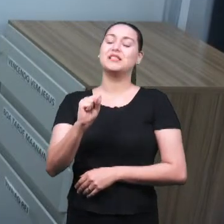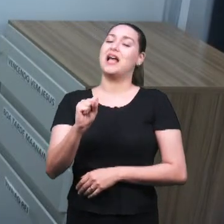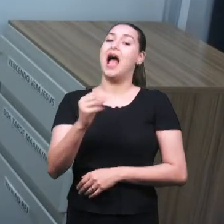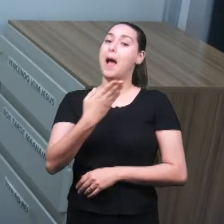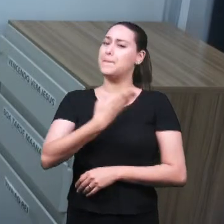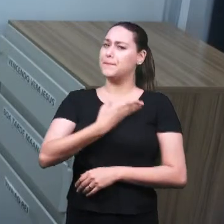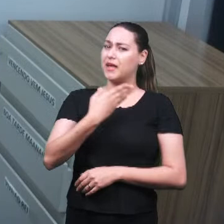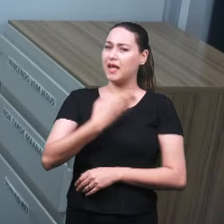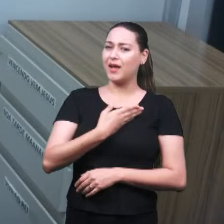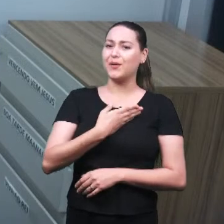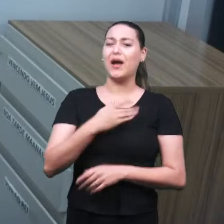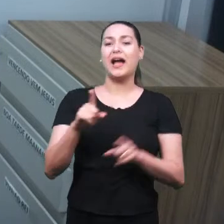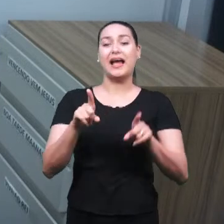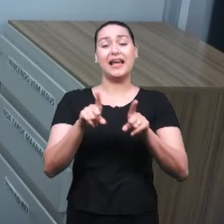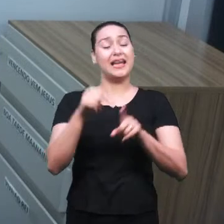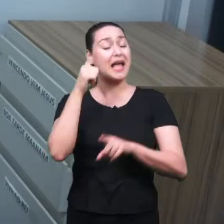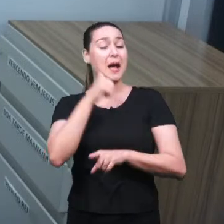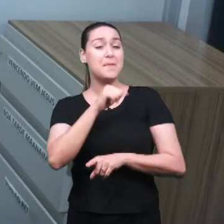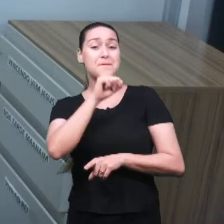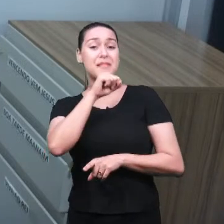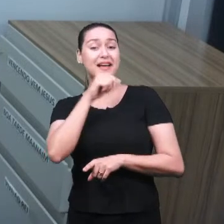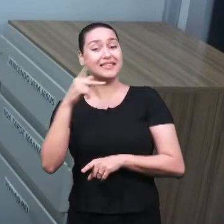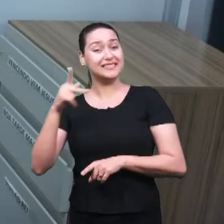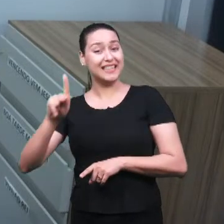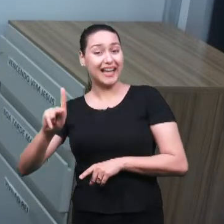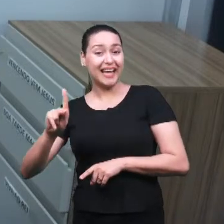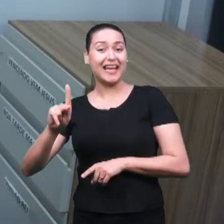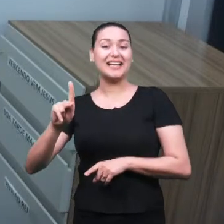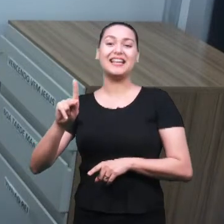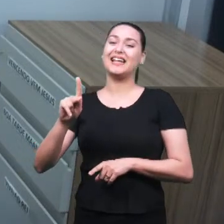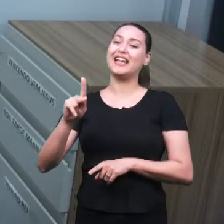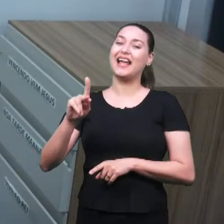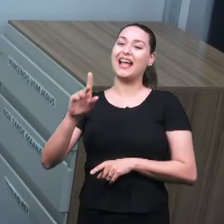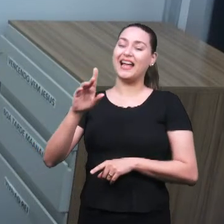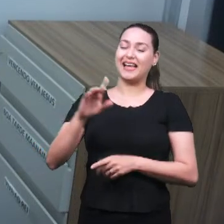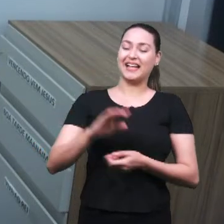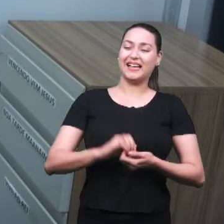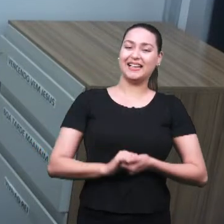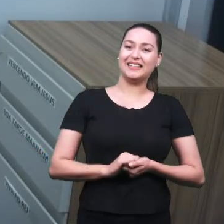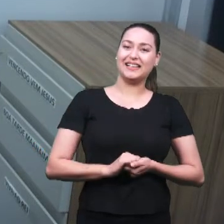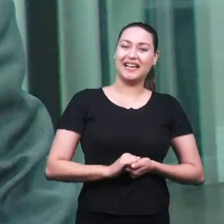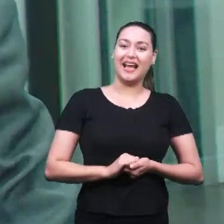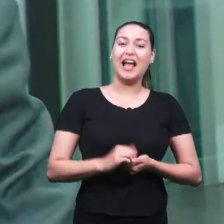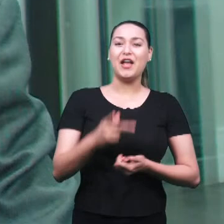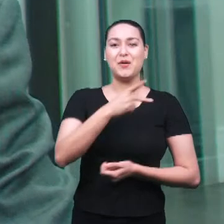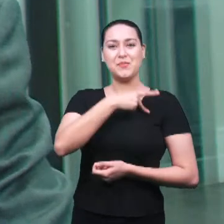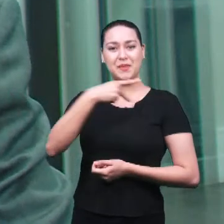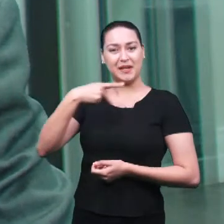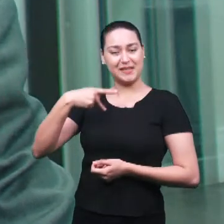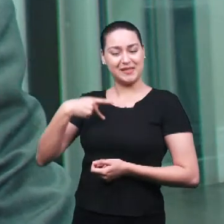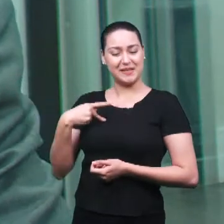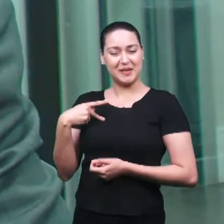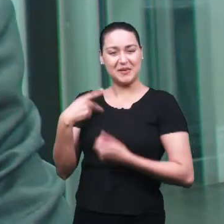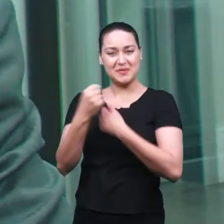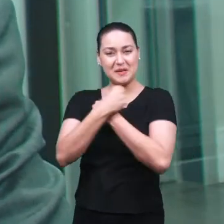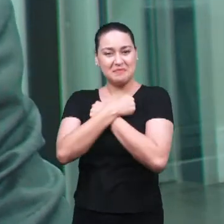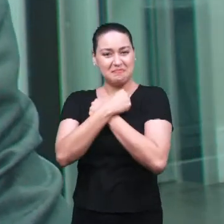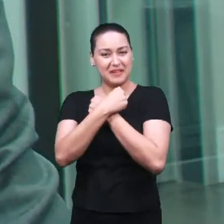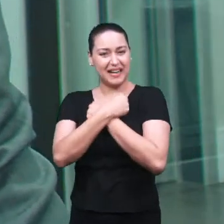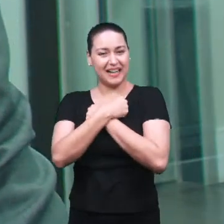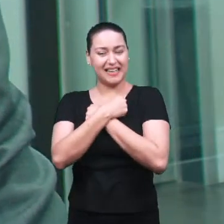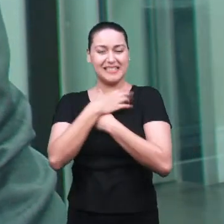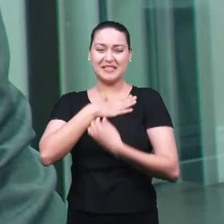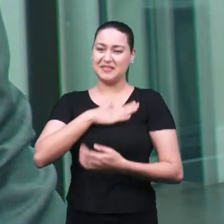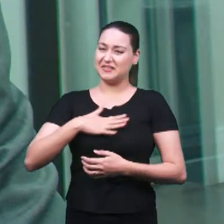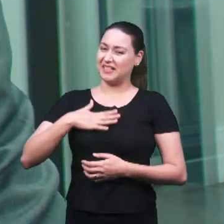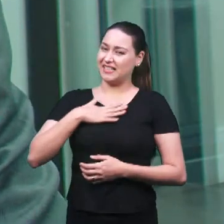Quem está aqui é o nosso querido pastor Ricardo Bravin. Pastor, alegria estar recebendo o senhor aqui conosco. A paz do Senhor Jesus. A paz do Senhor, Elias Faé, a paz do Senhor,